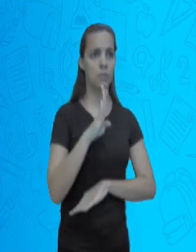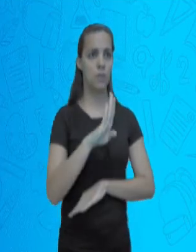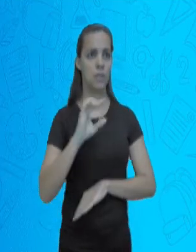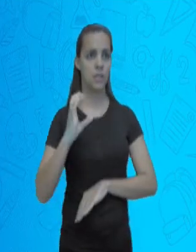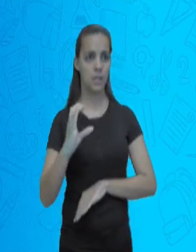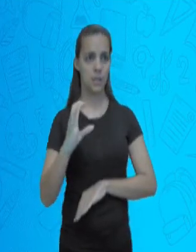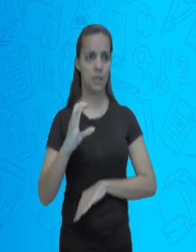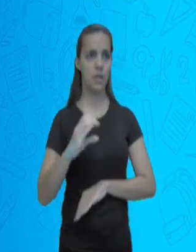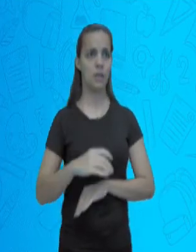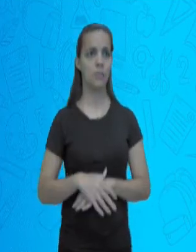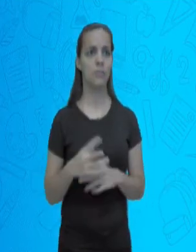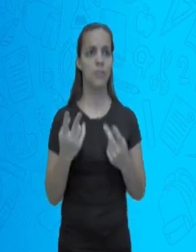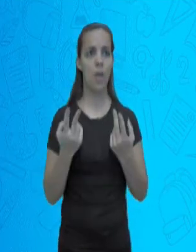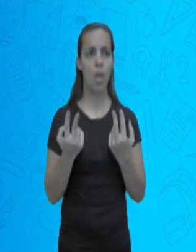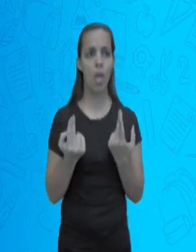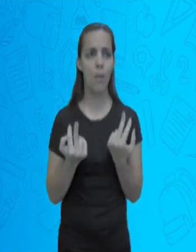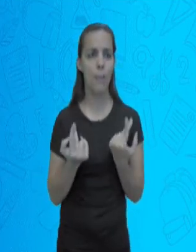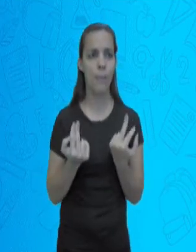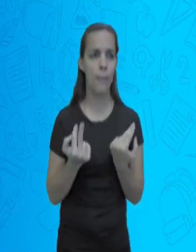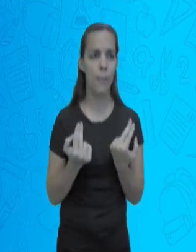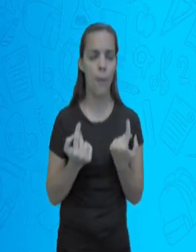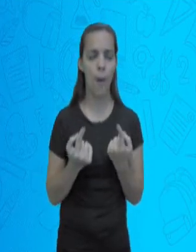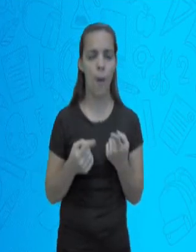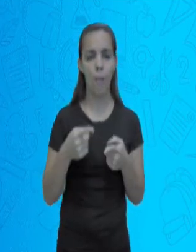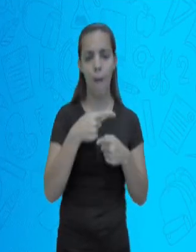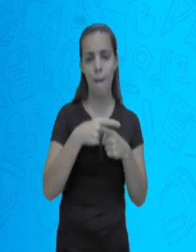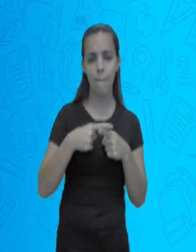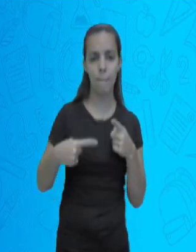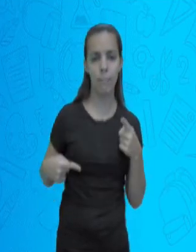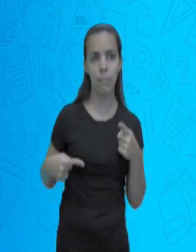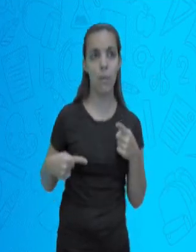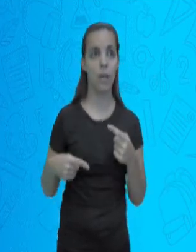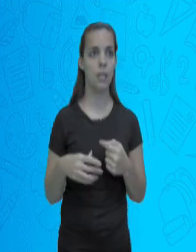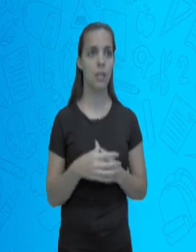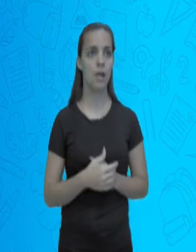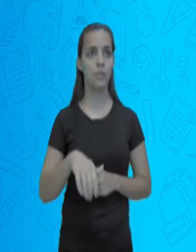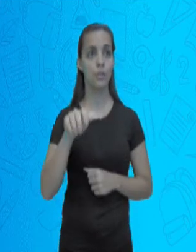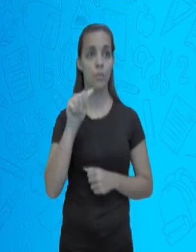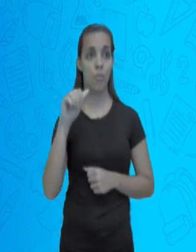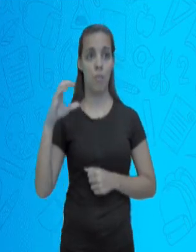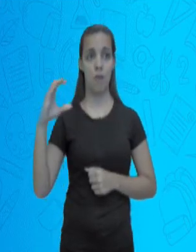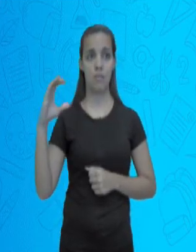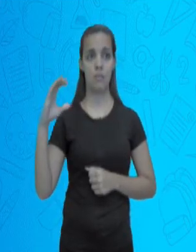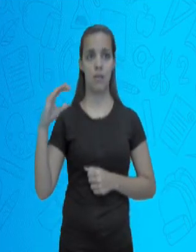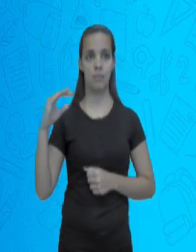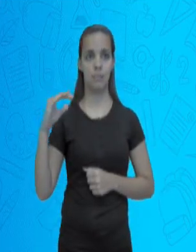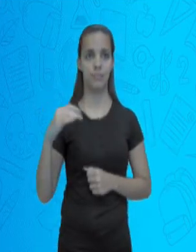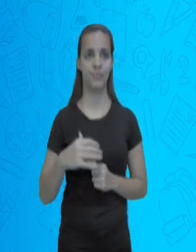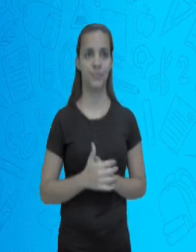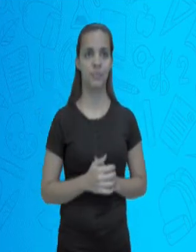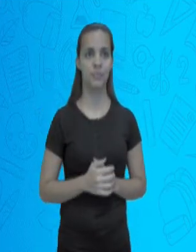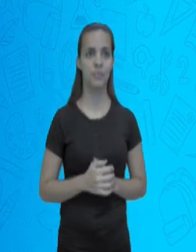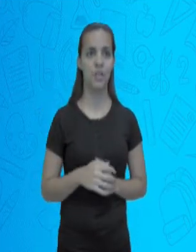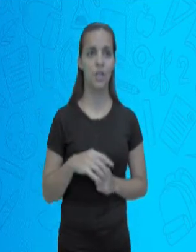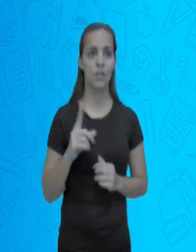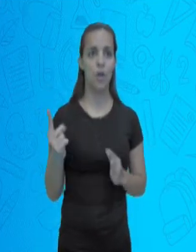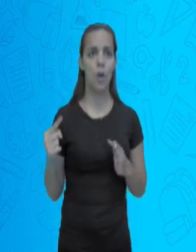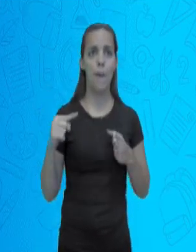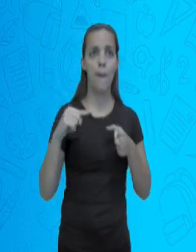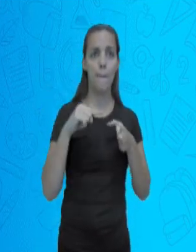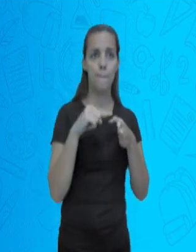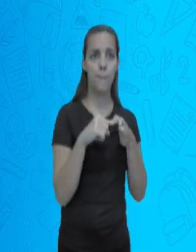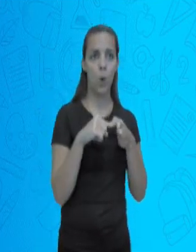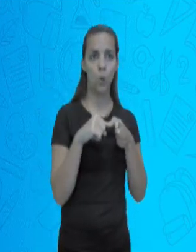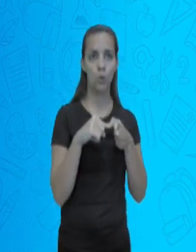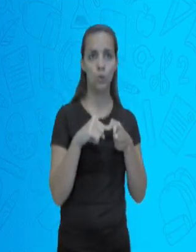BC é igual à metade do segmento AC. Por quê? Porque o ponto B